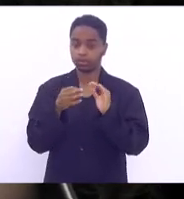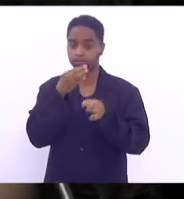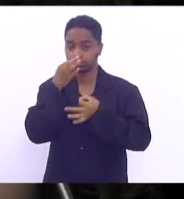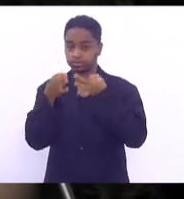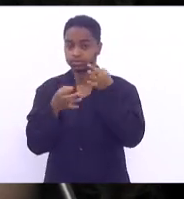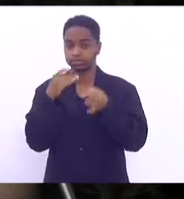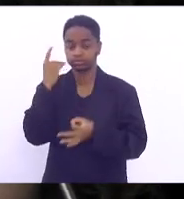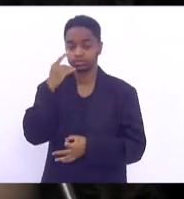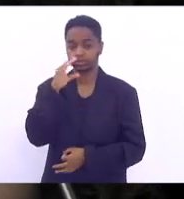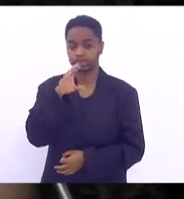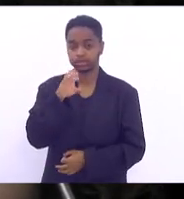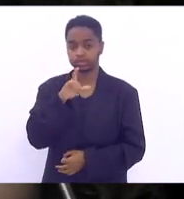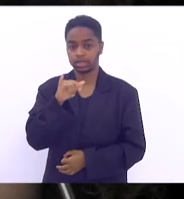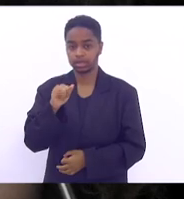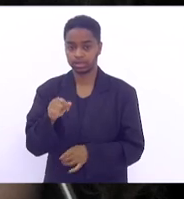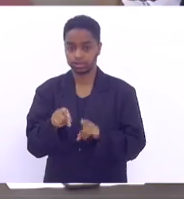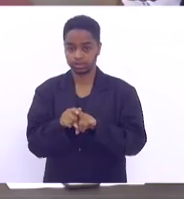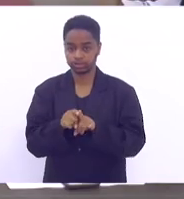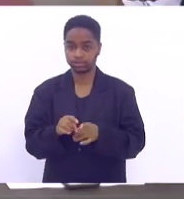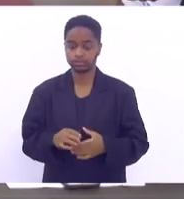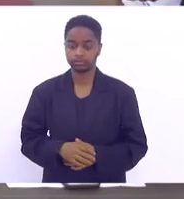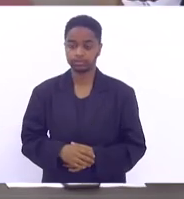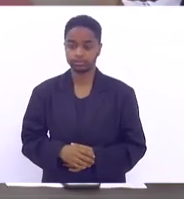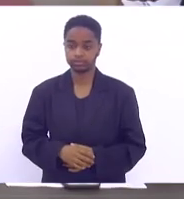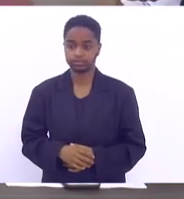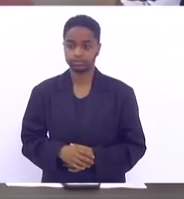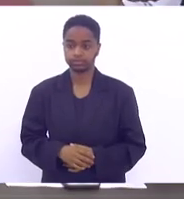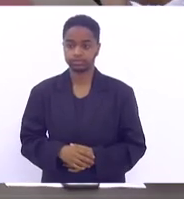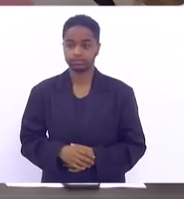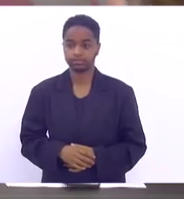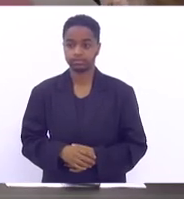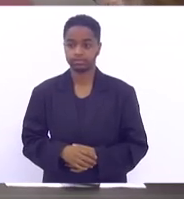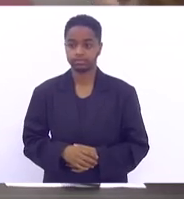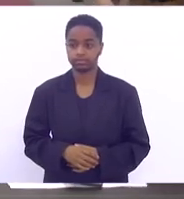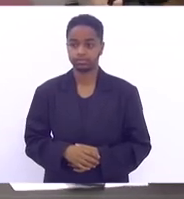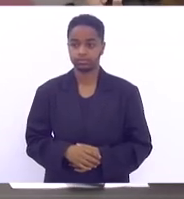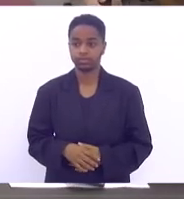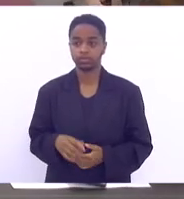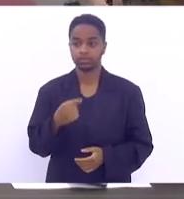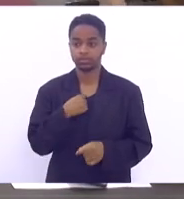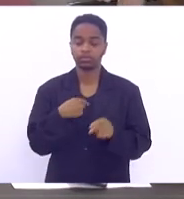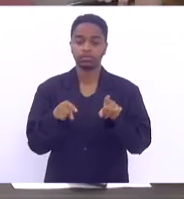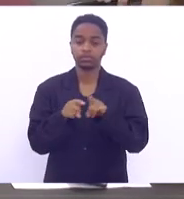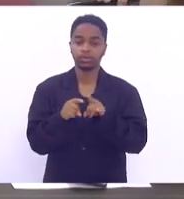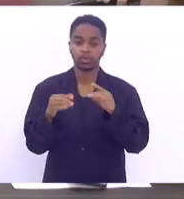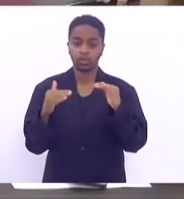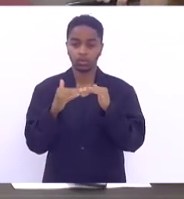deputada Célia também. Também, presidente, rapidamente. Deputado Mink. Não, também para concordar, a